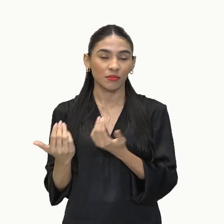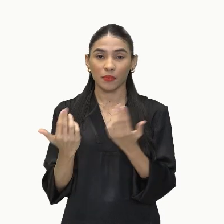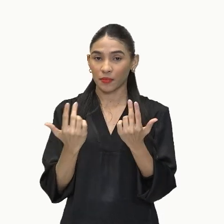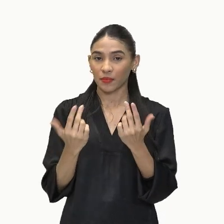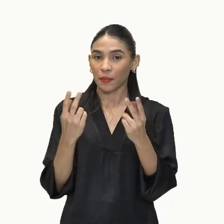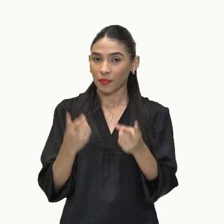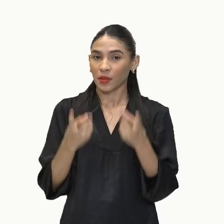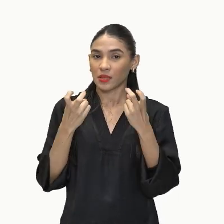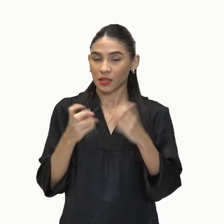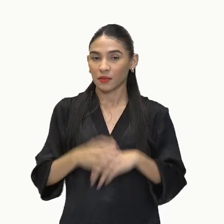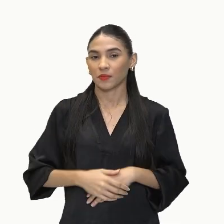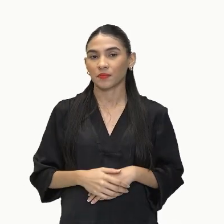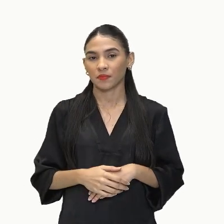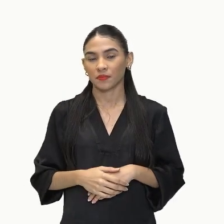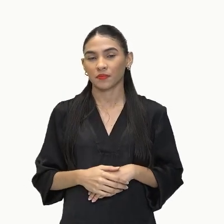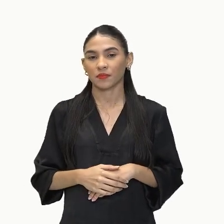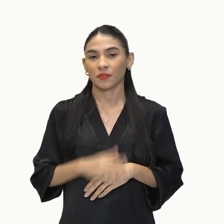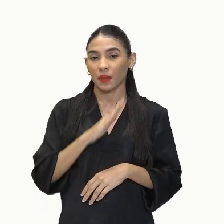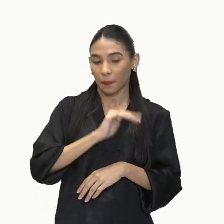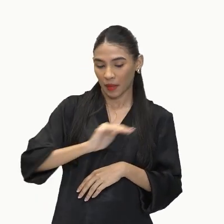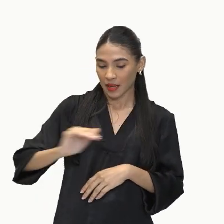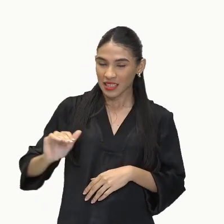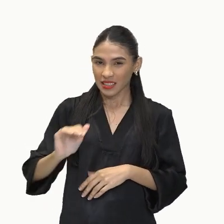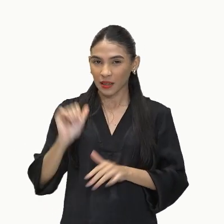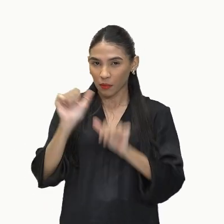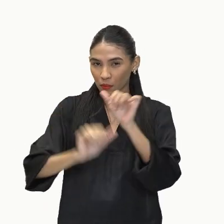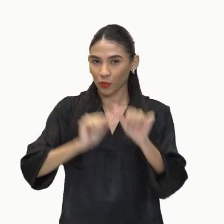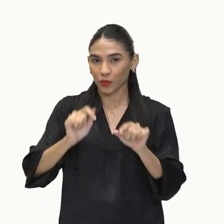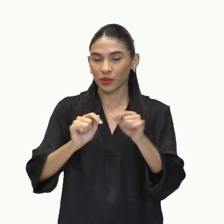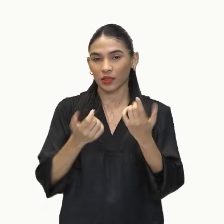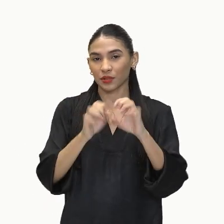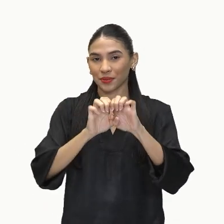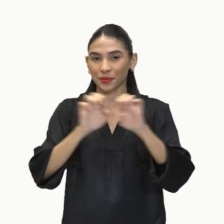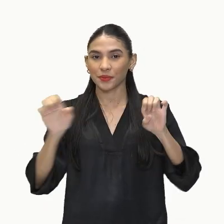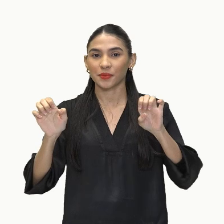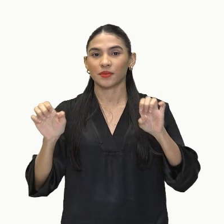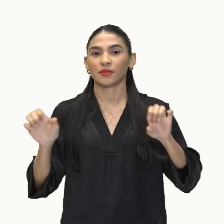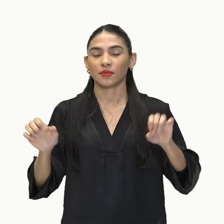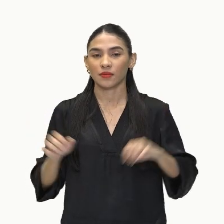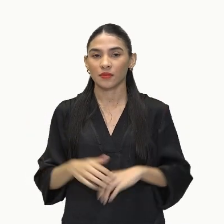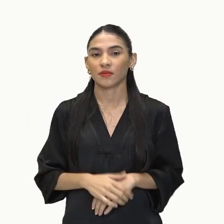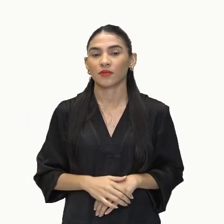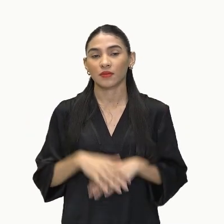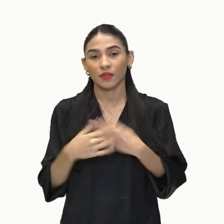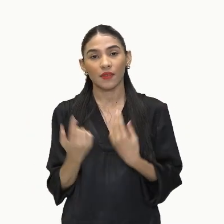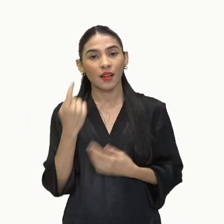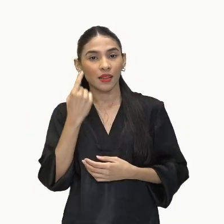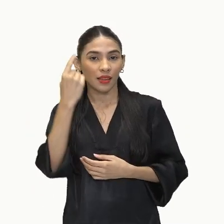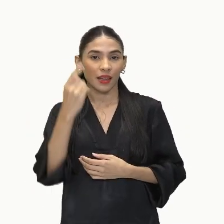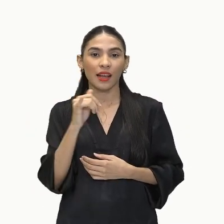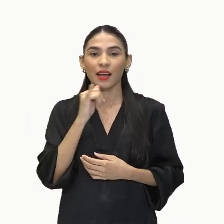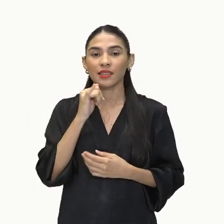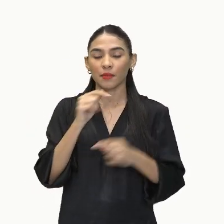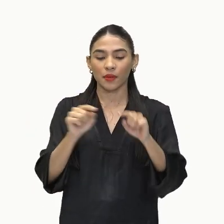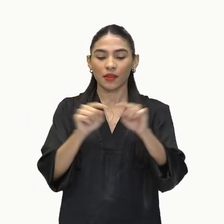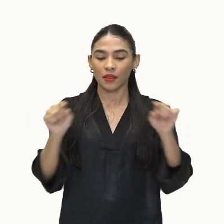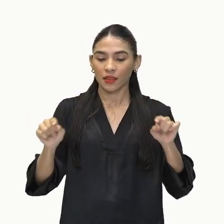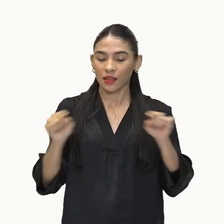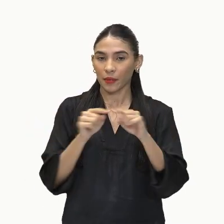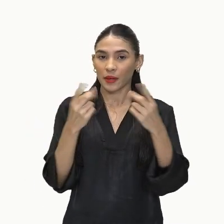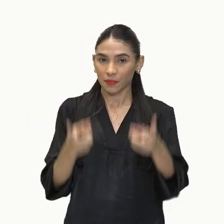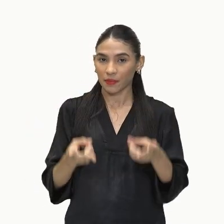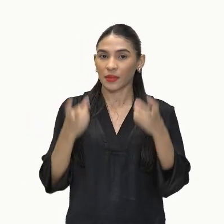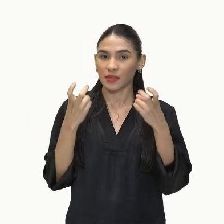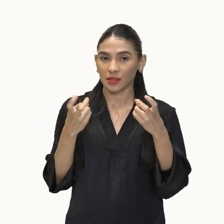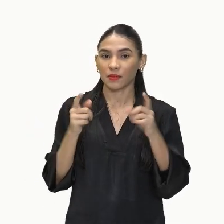que está num plano mais baixo, um plano menor do que esses adultos, certo? Essa ideia de tamanho nós podemos ter essa